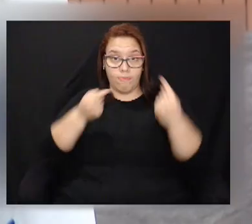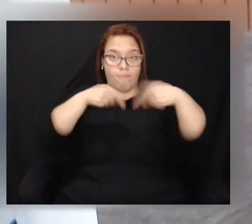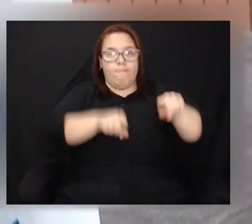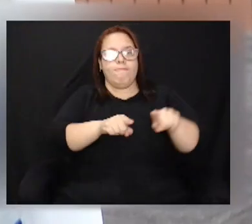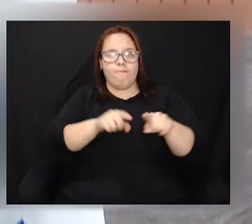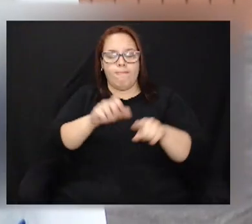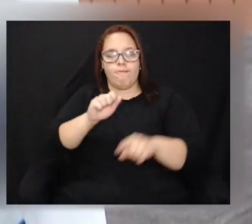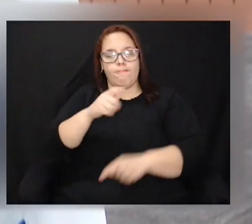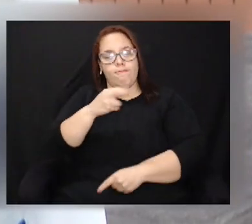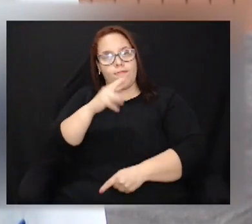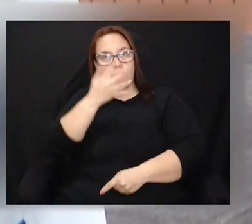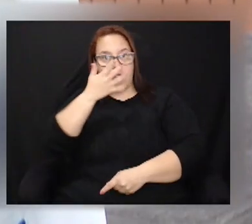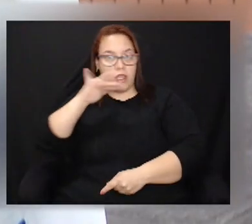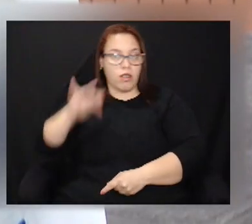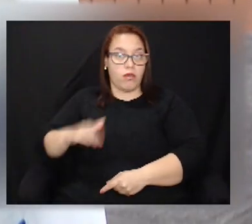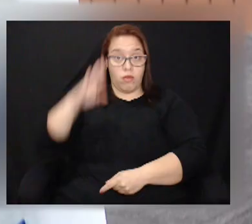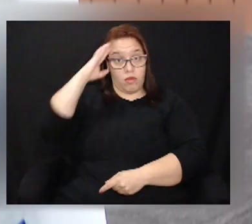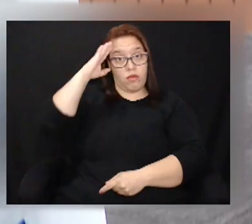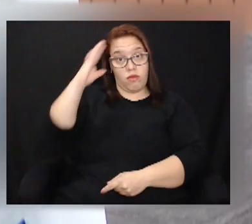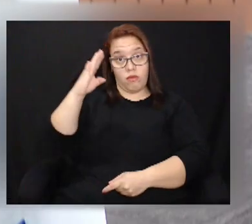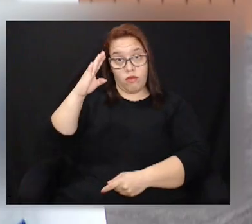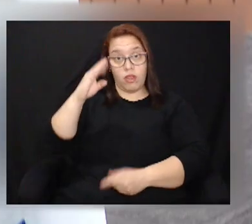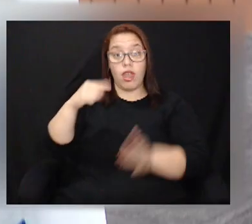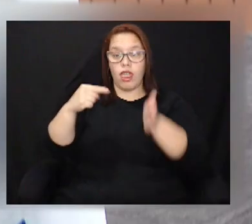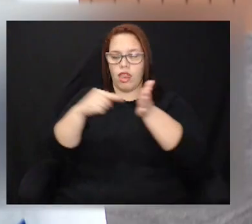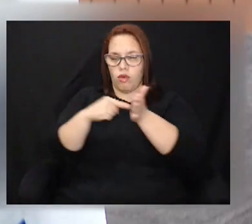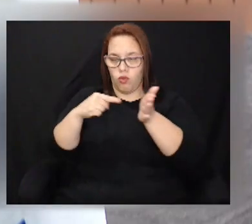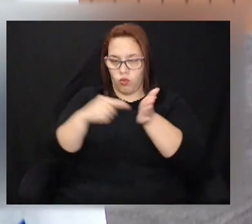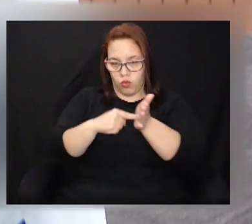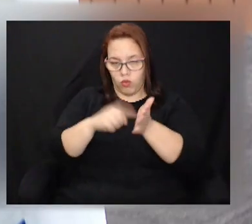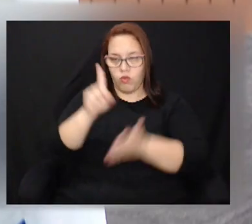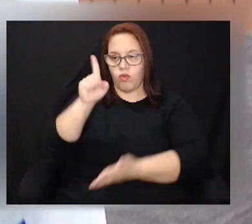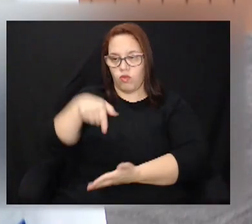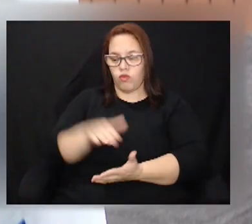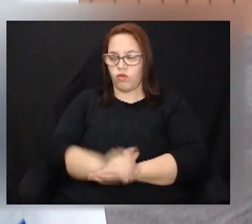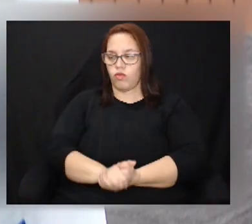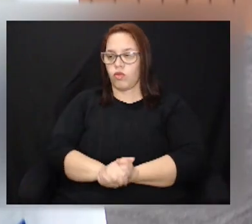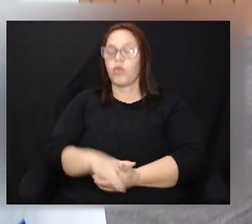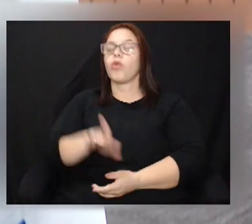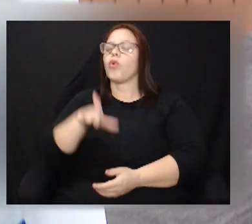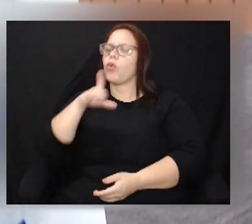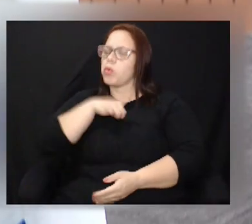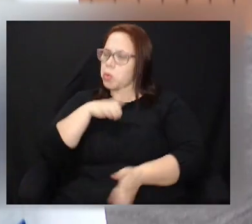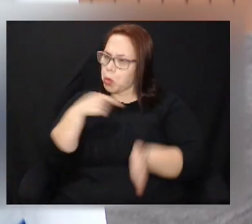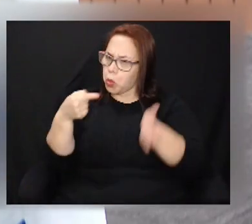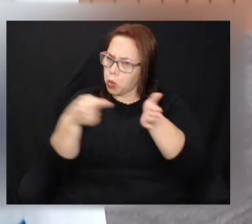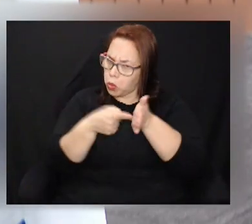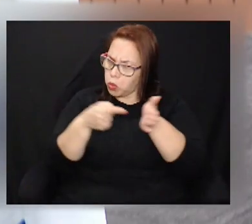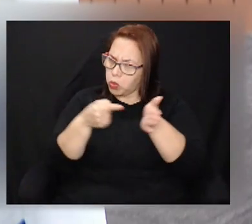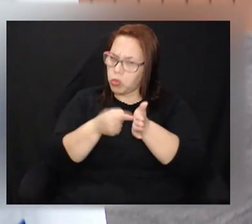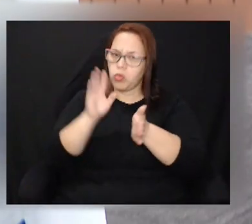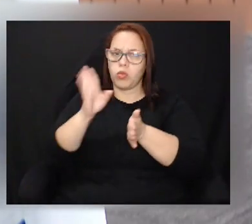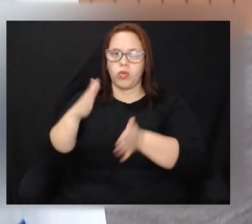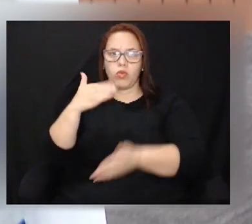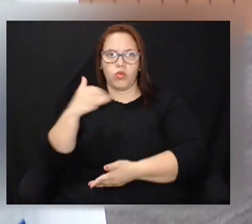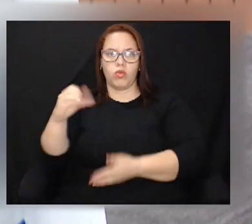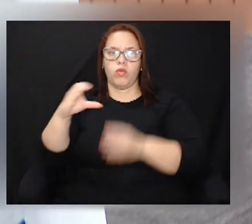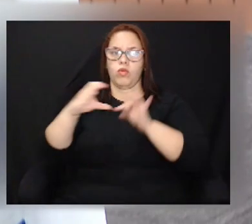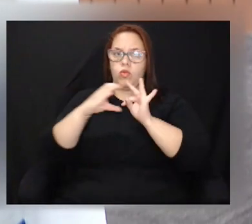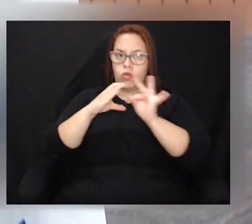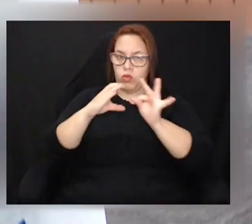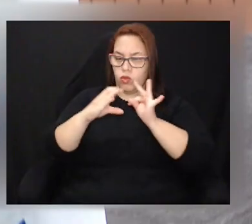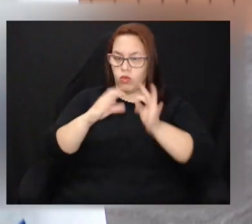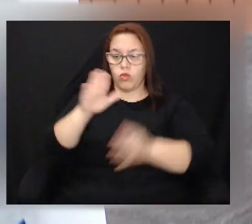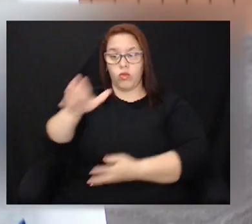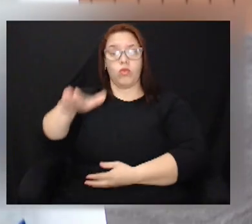infantil. O principal deles é a denúncia. Quando há denúncia, então você já aciona o Conselho Tutelar, você aciona o